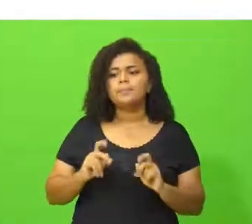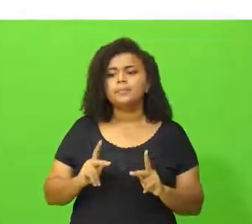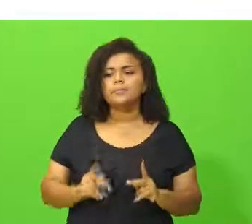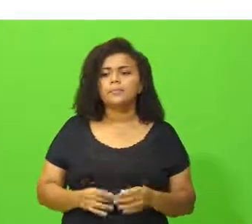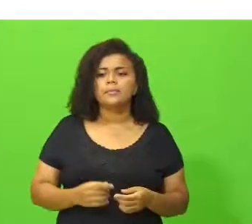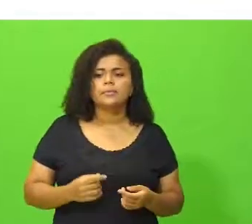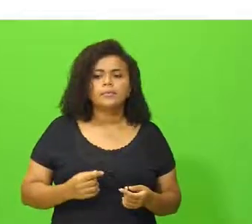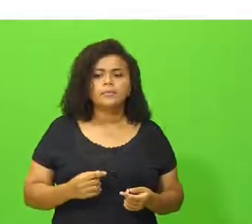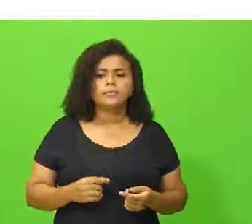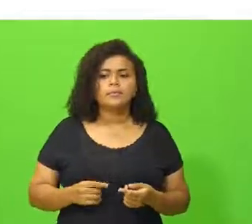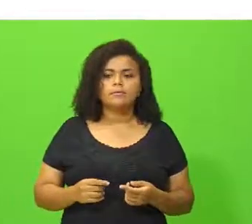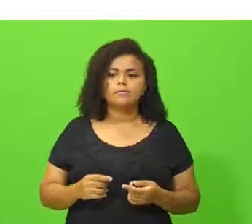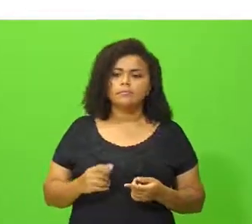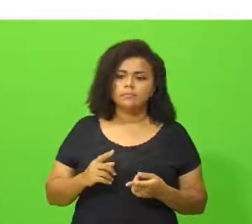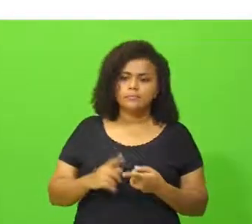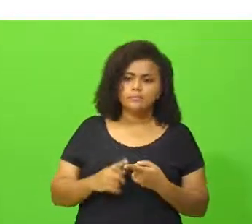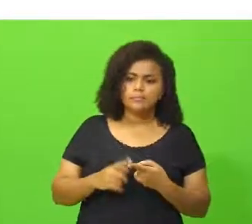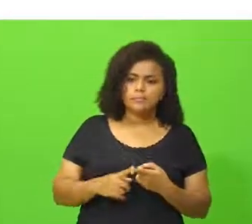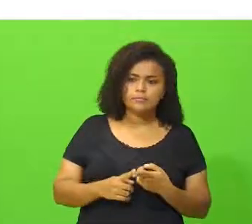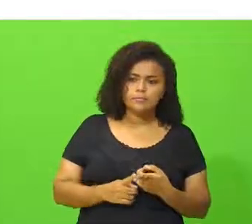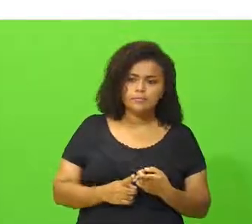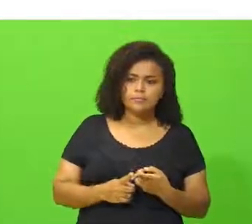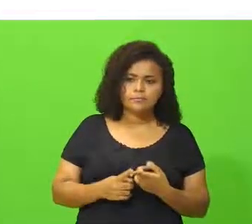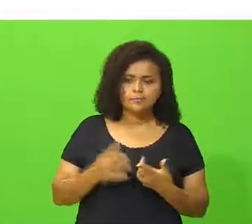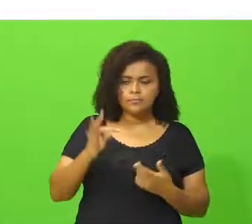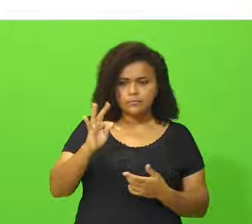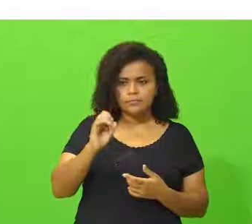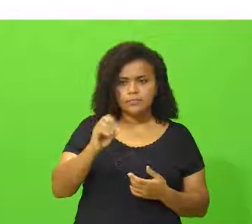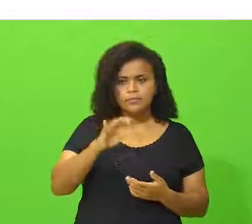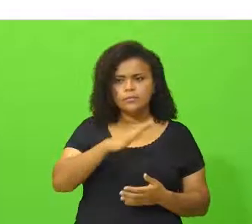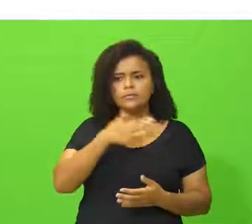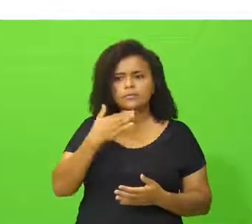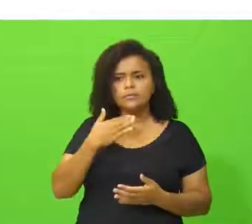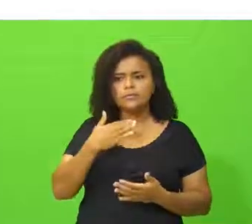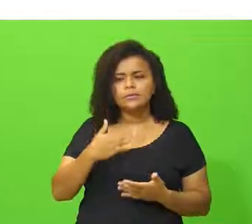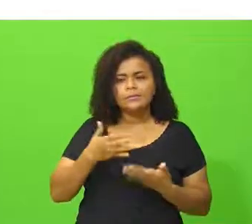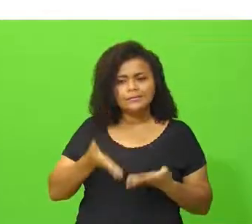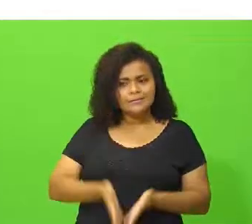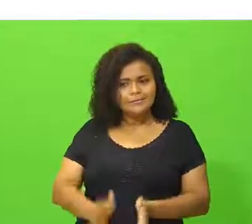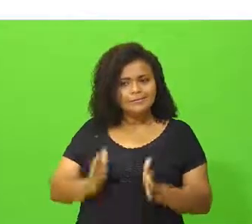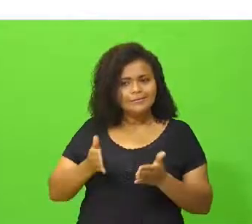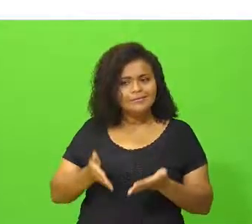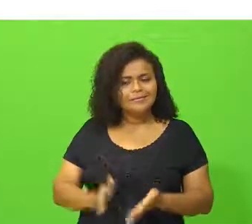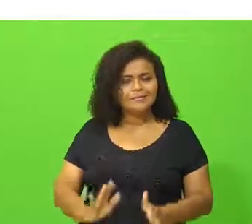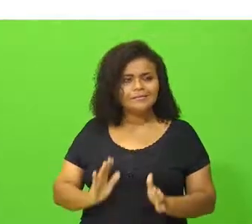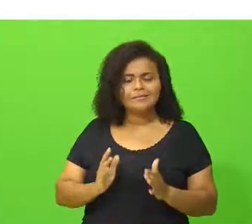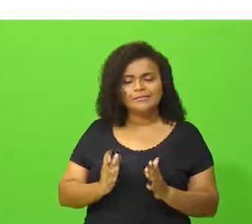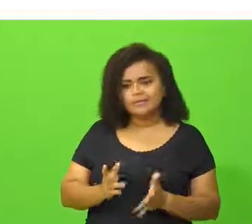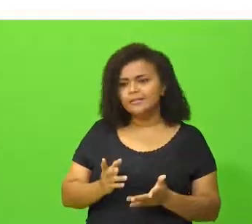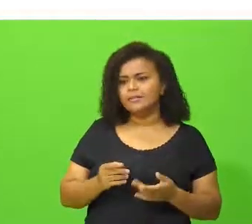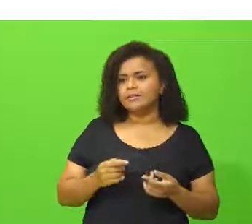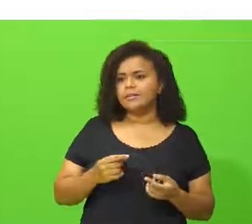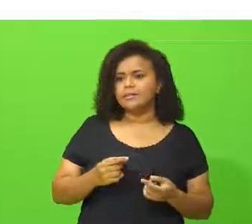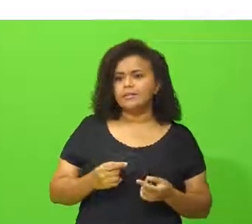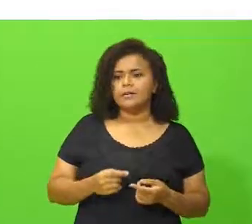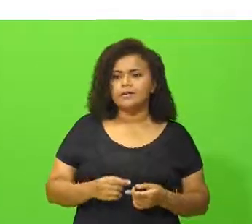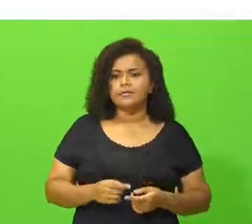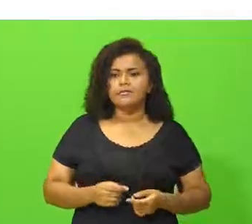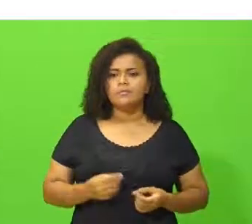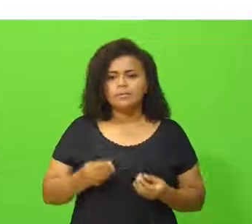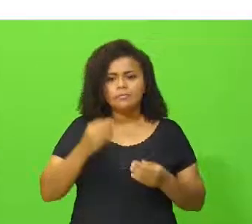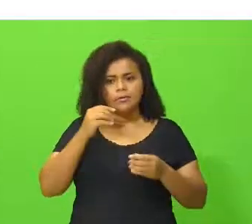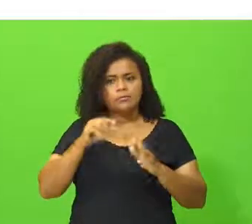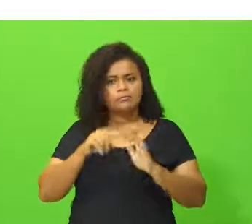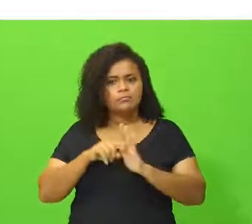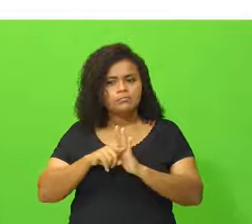de mortalidade no território brasileiro, por que reduziu? Não é muito diferente, mas a gente vai analisar um fator que